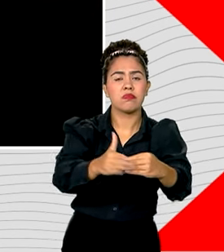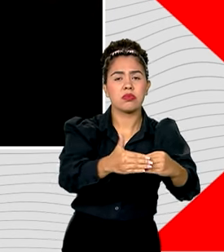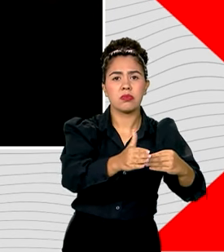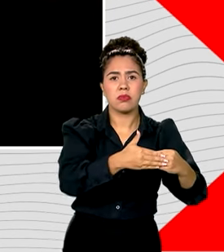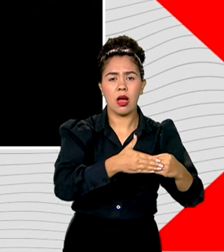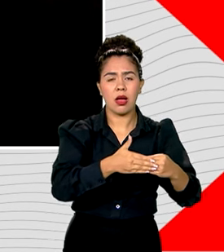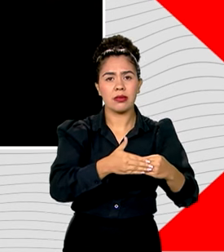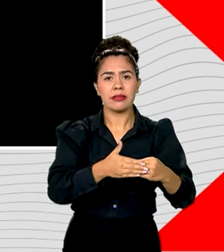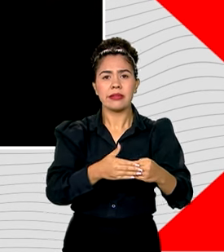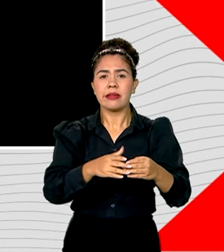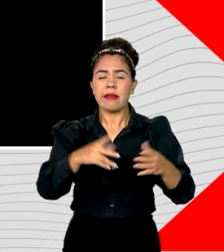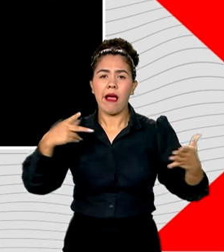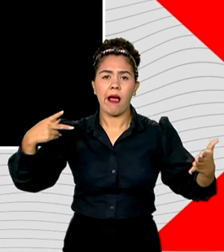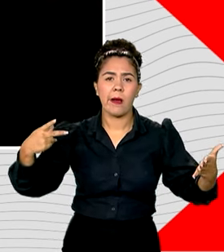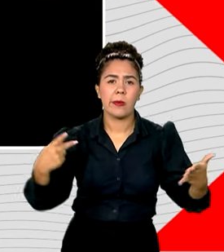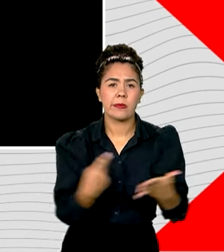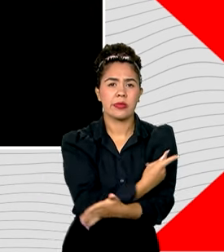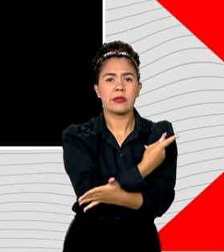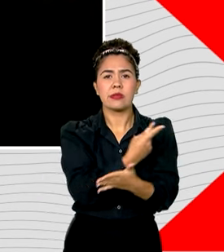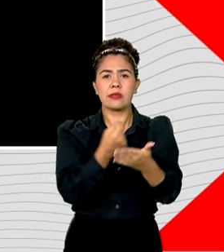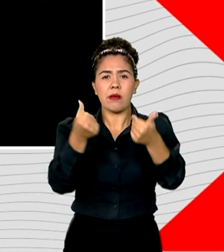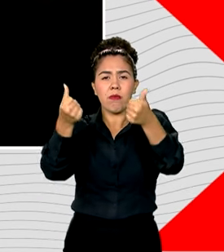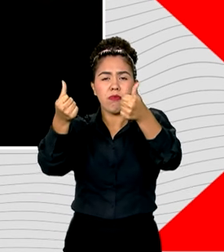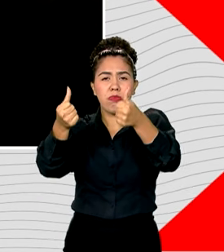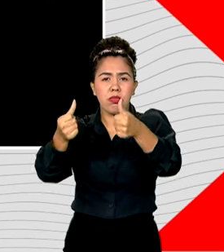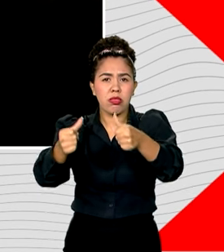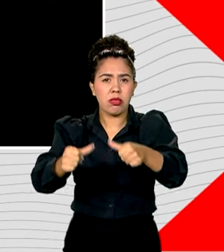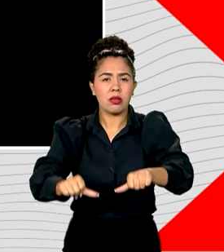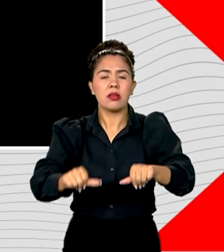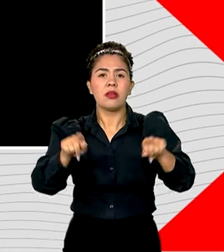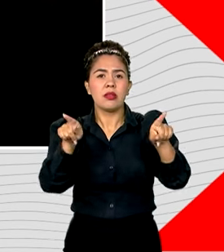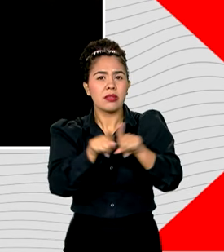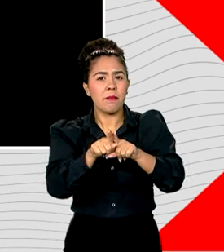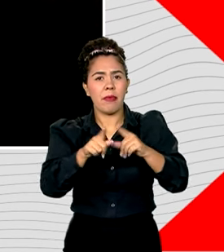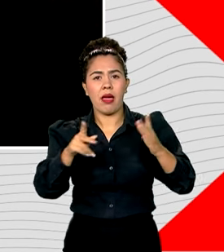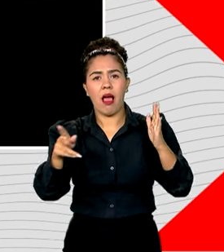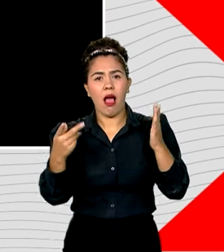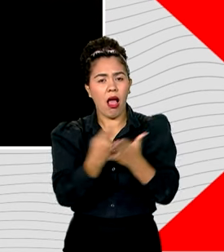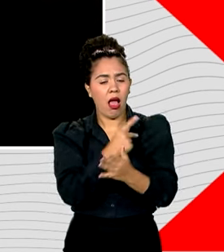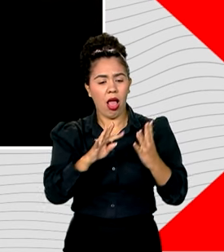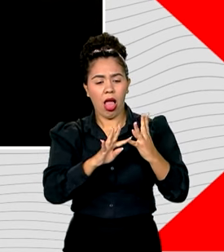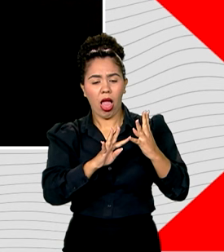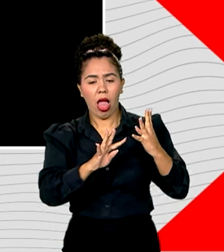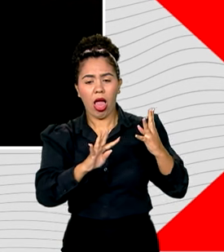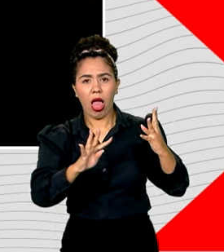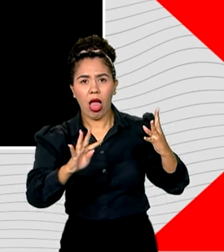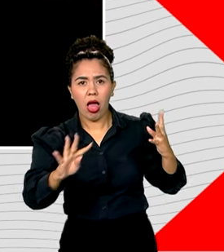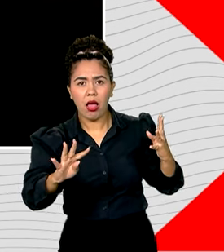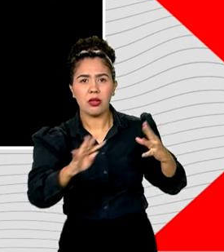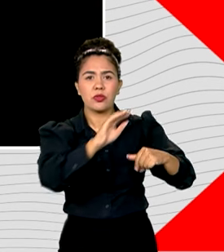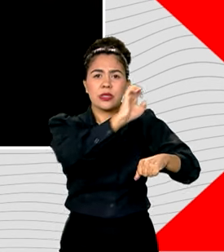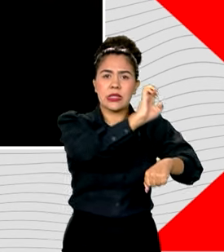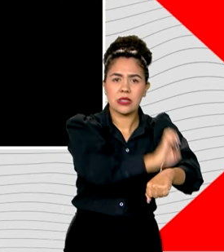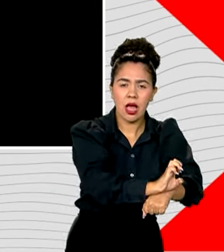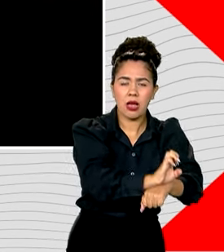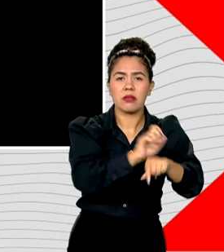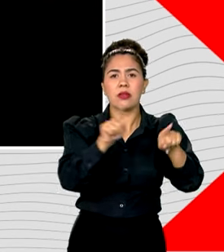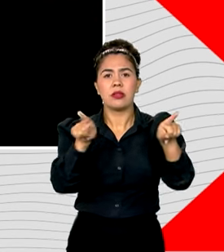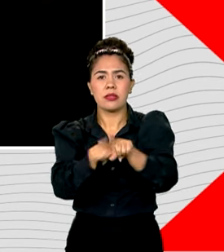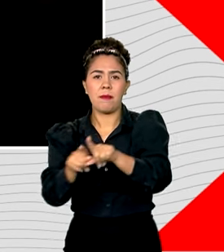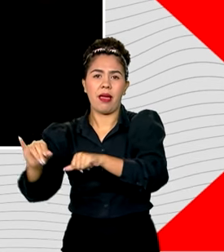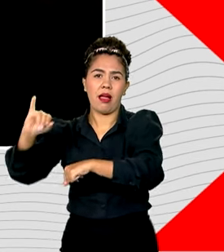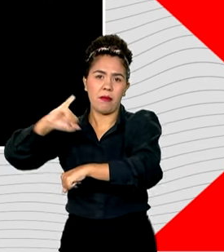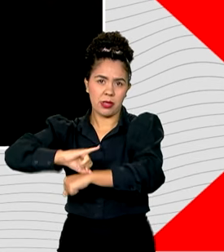termina causando por tabela filas na rede estadual e na rede da